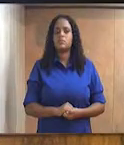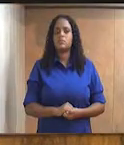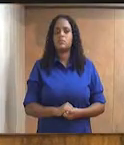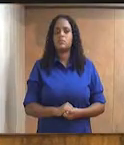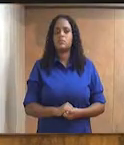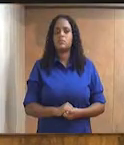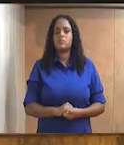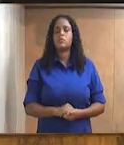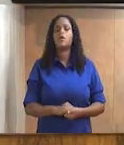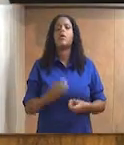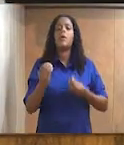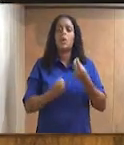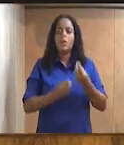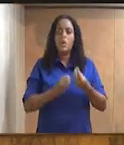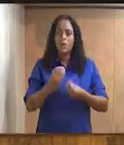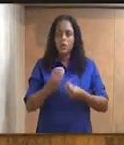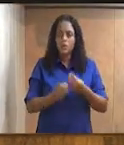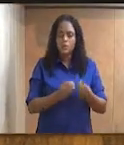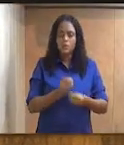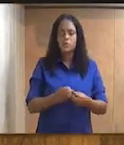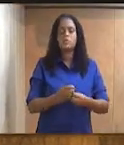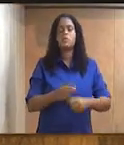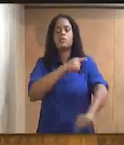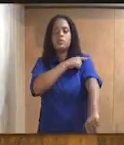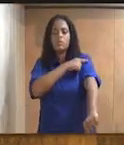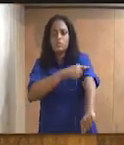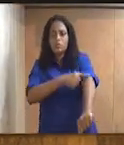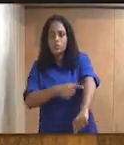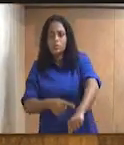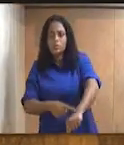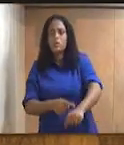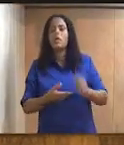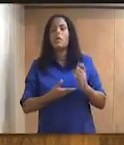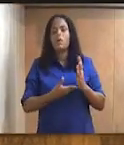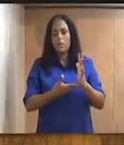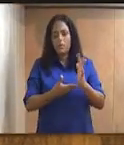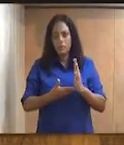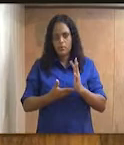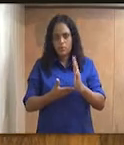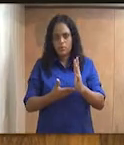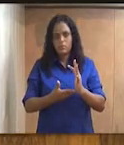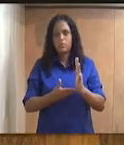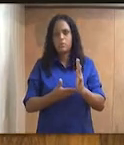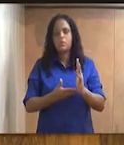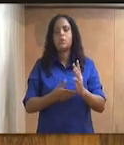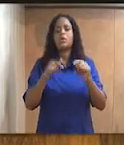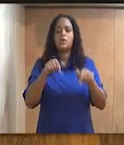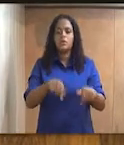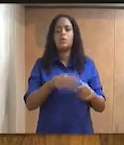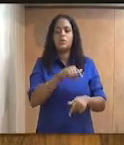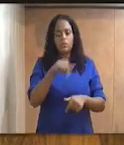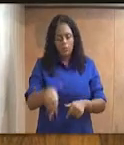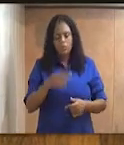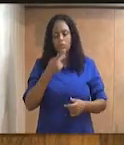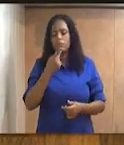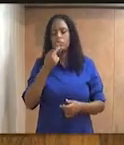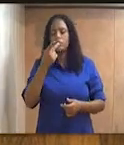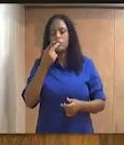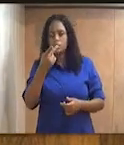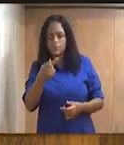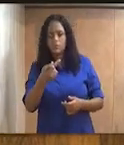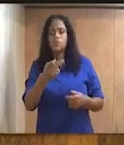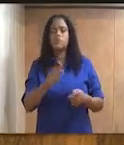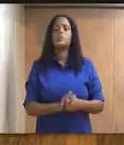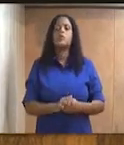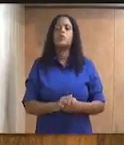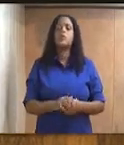Como presidente da Comissão de Educação na Câmara, subo a esta tribuna hoje em defesa